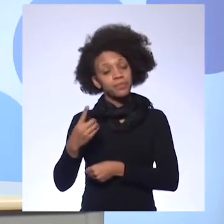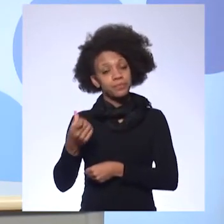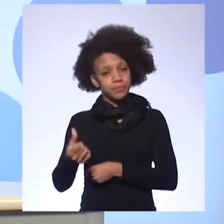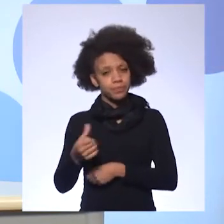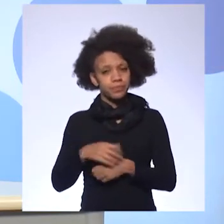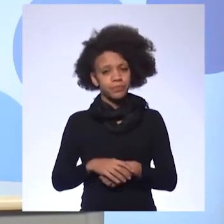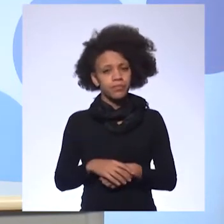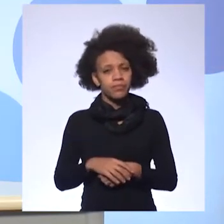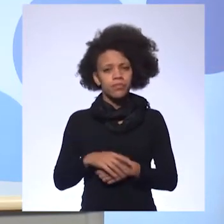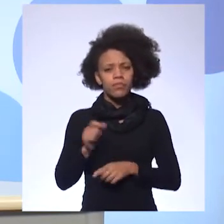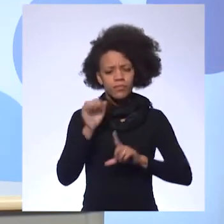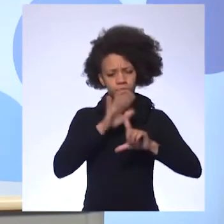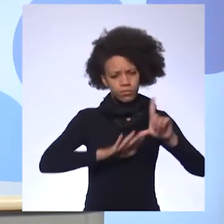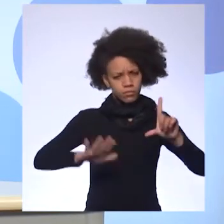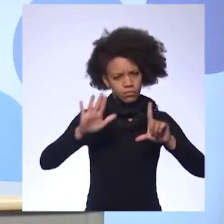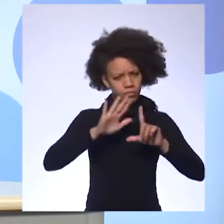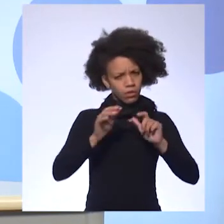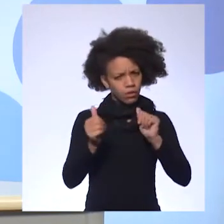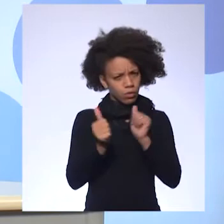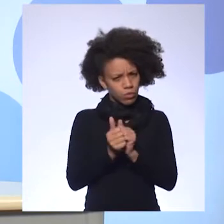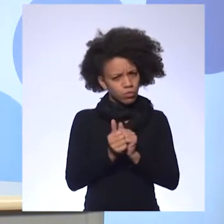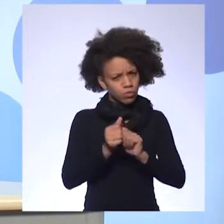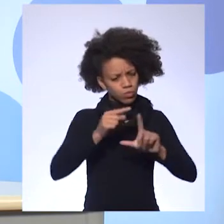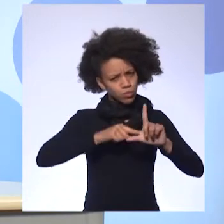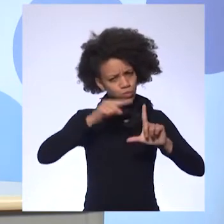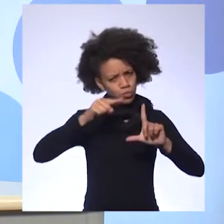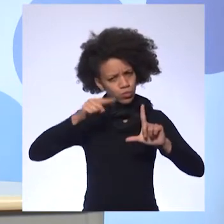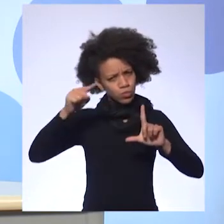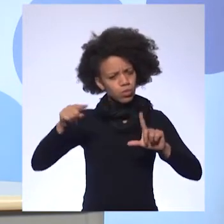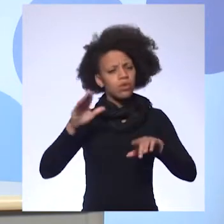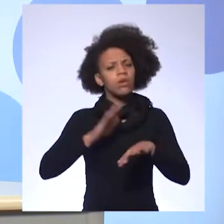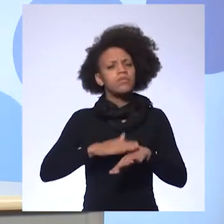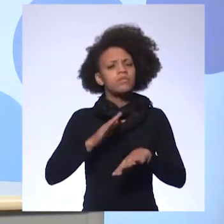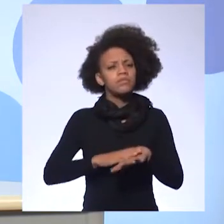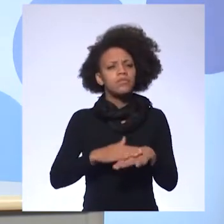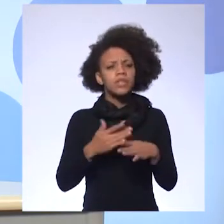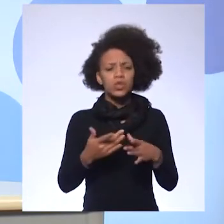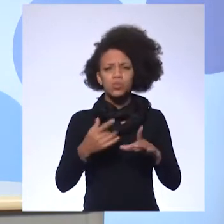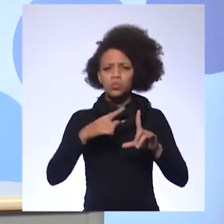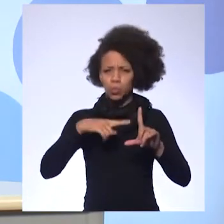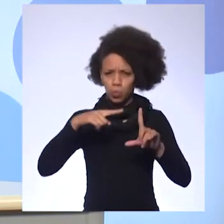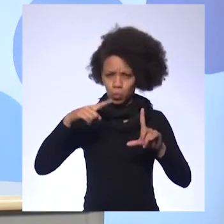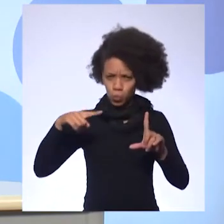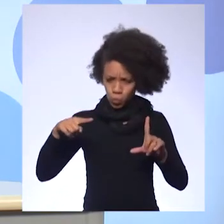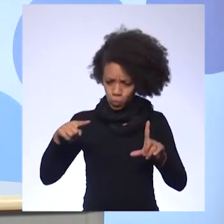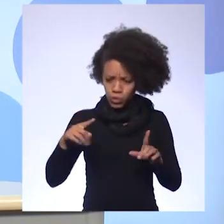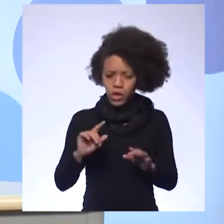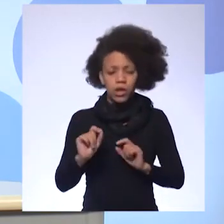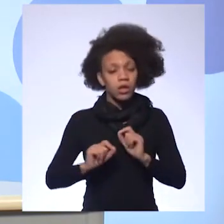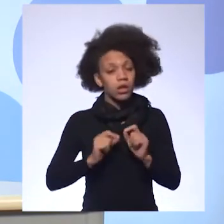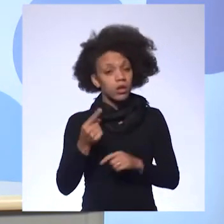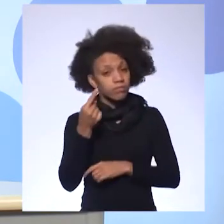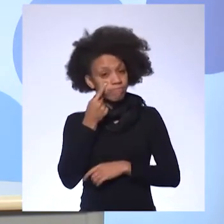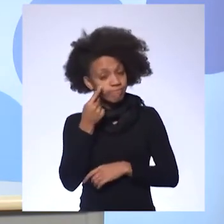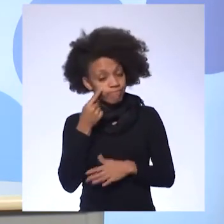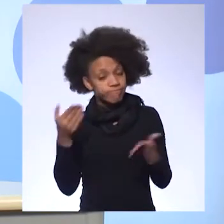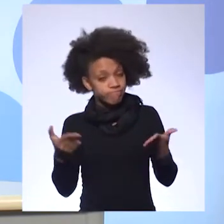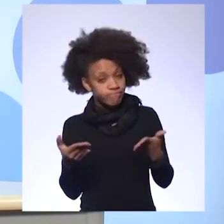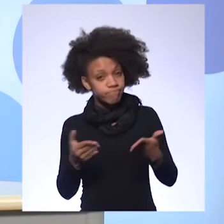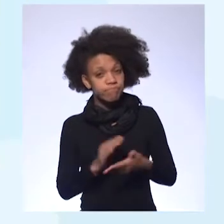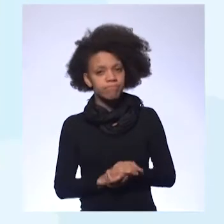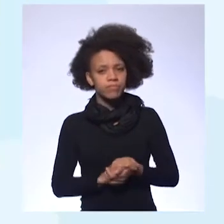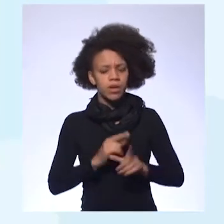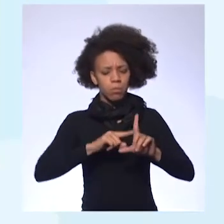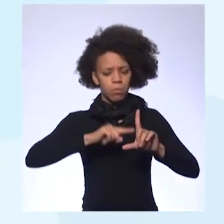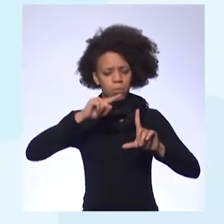mapa, junto com essa produção cartográfica, também foi feita uma produção de um gráfico, que é o que nós vamos analisar agora. Esse